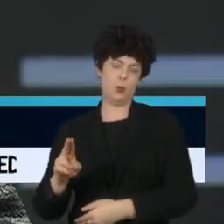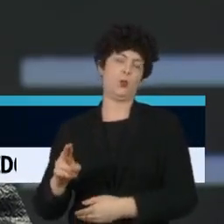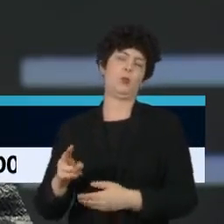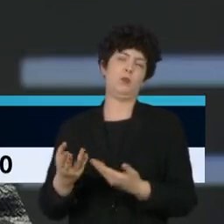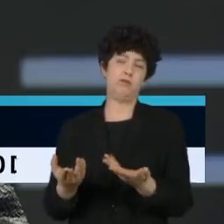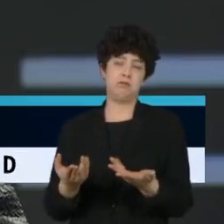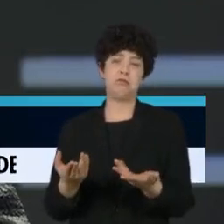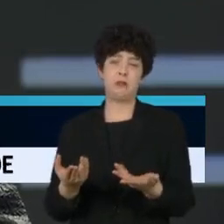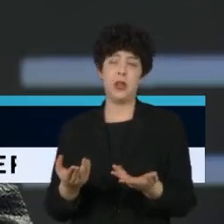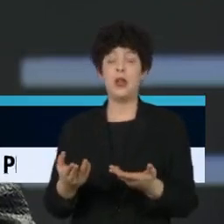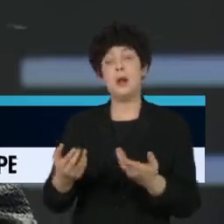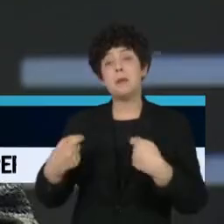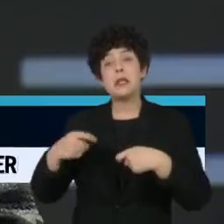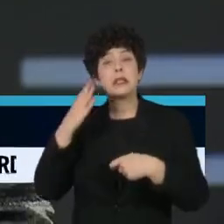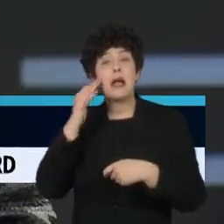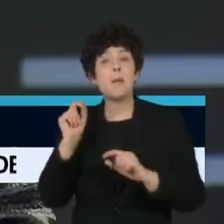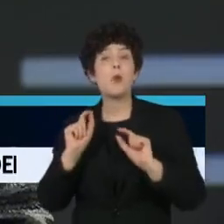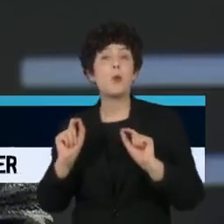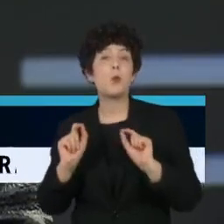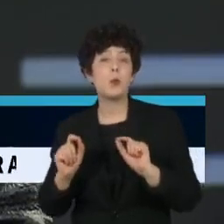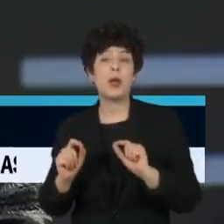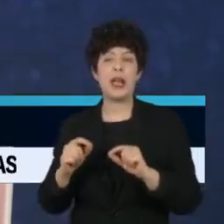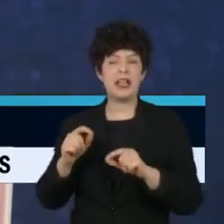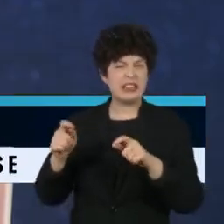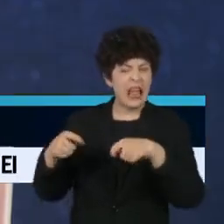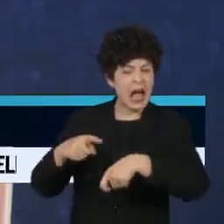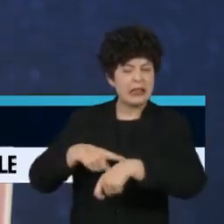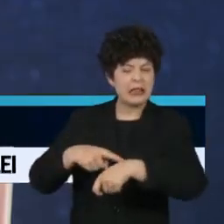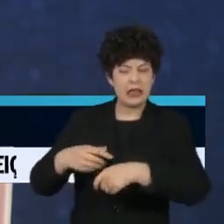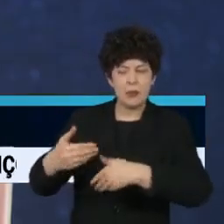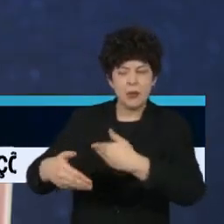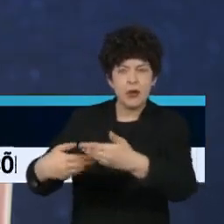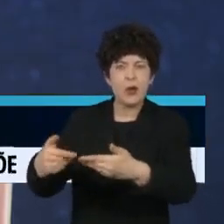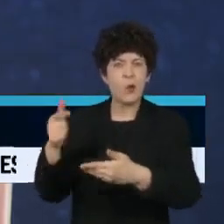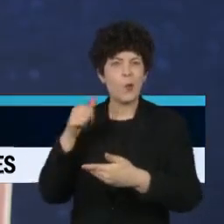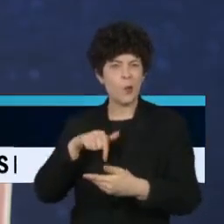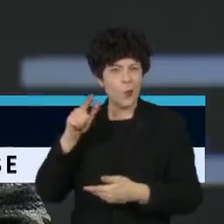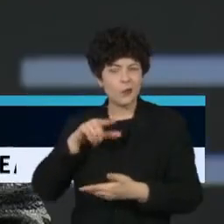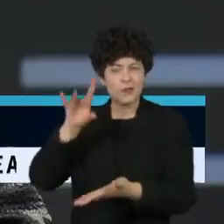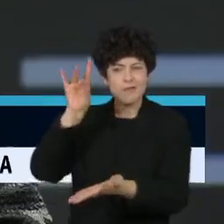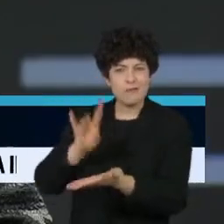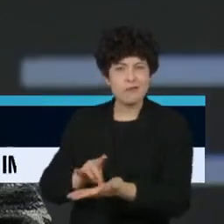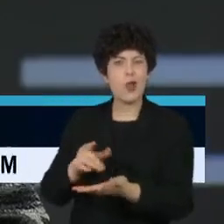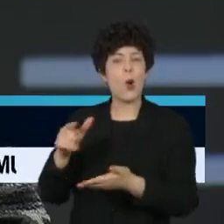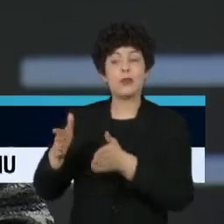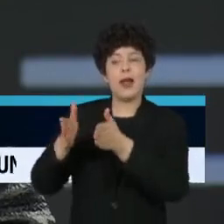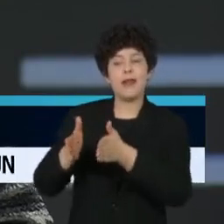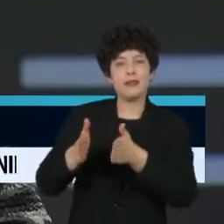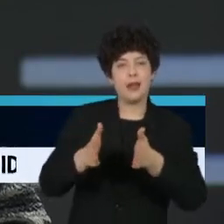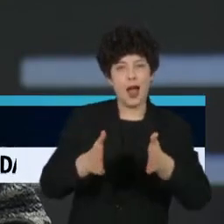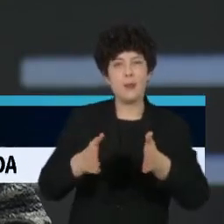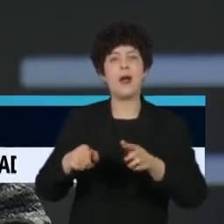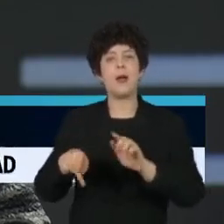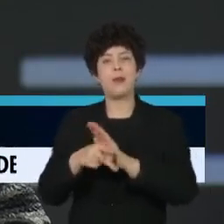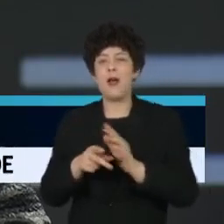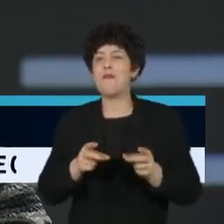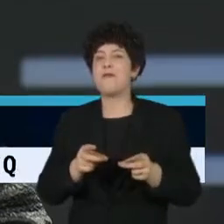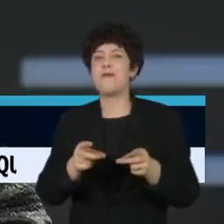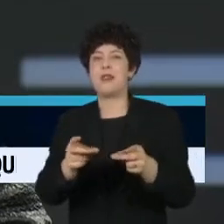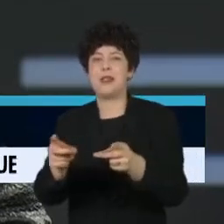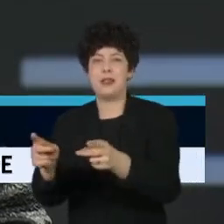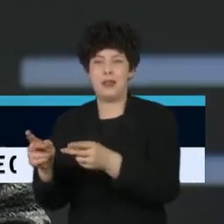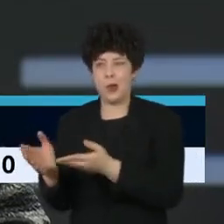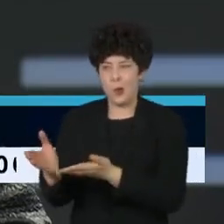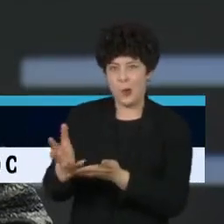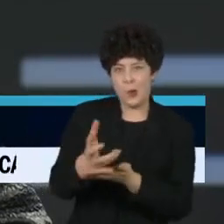Karen resta saber se vai ter tempo agora para fazer as outras etapas da capitalização da